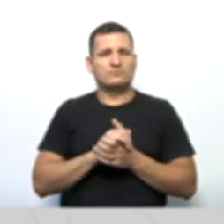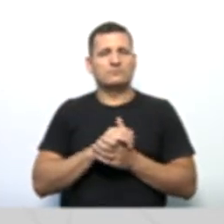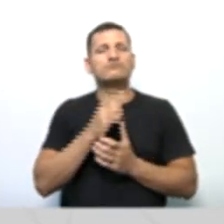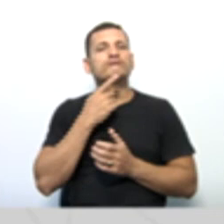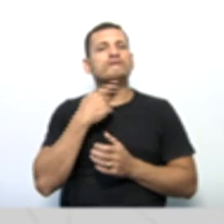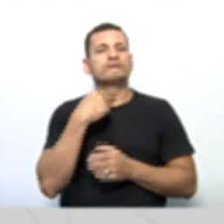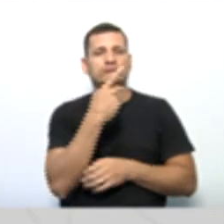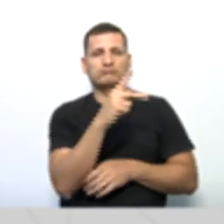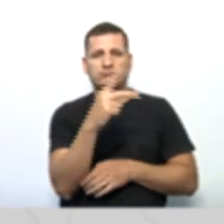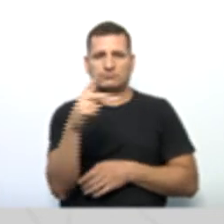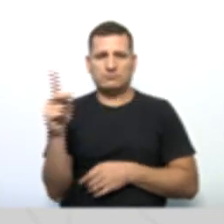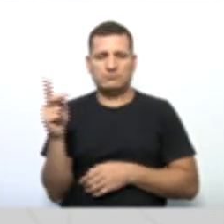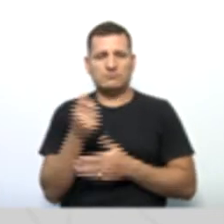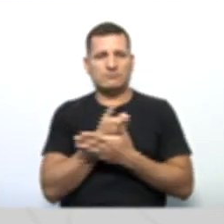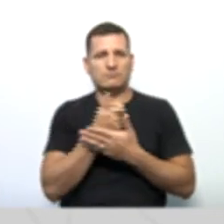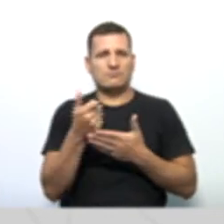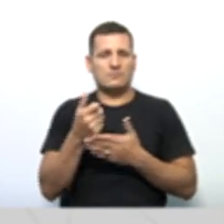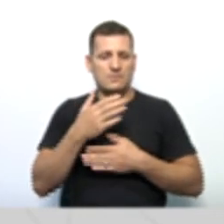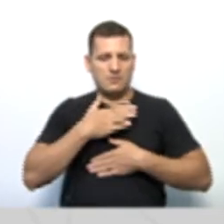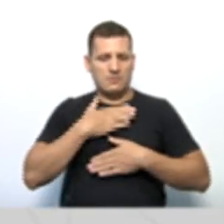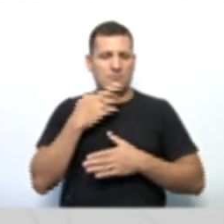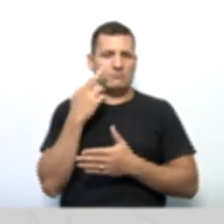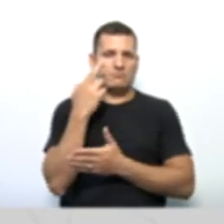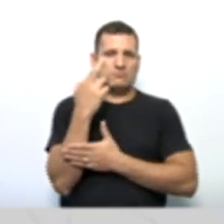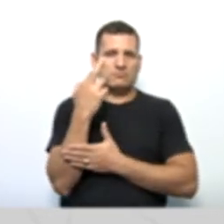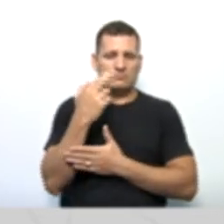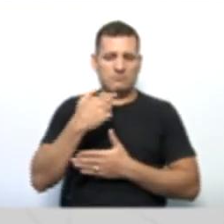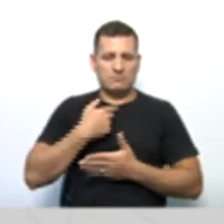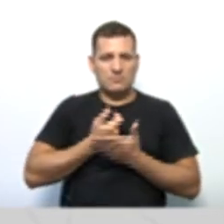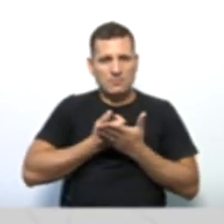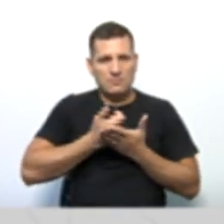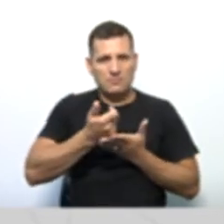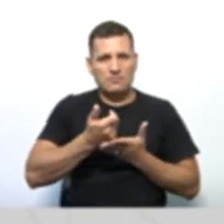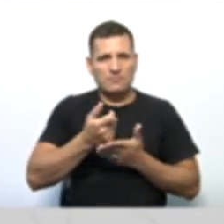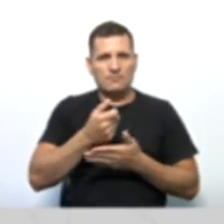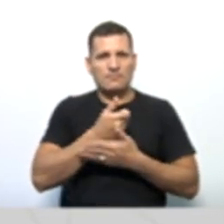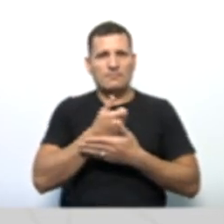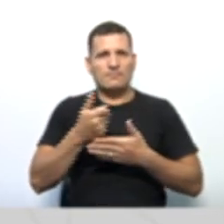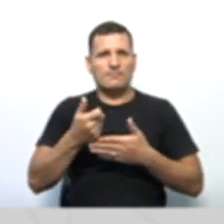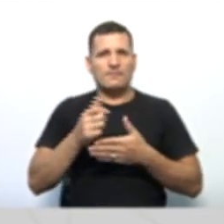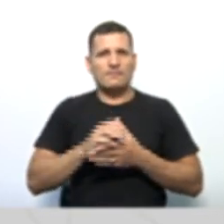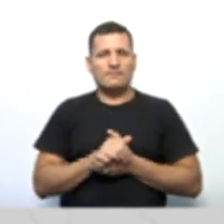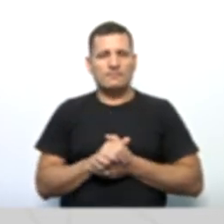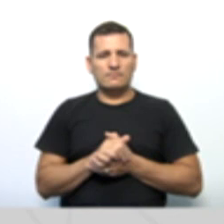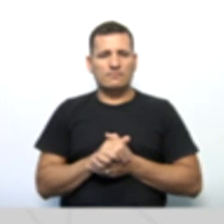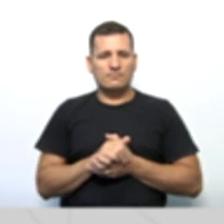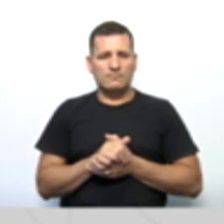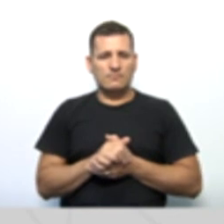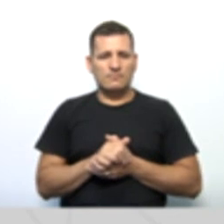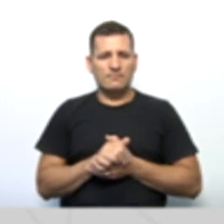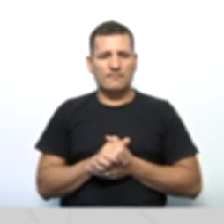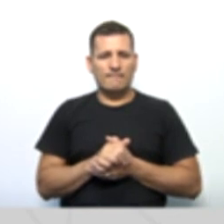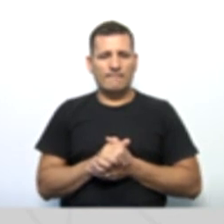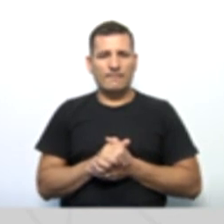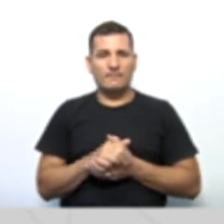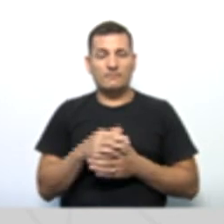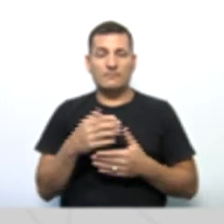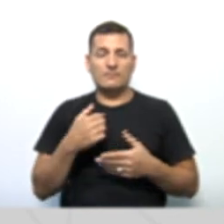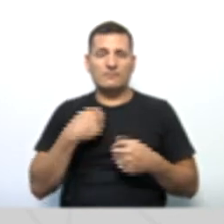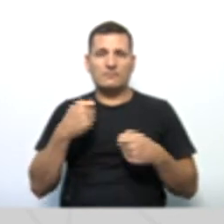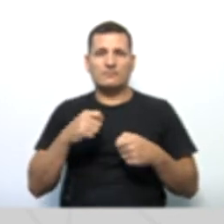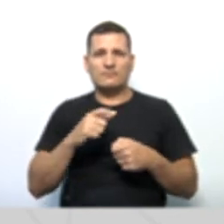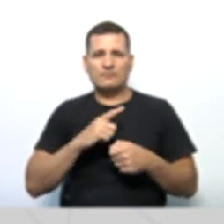vontade. Ou seja, quando eu mesmo determino a ação moral. E para isso, eu preciso ter uma boa